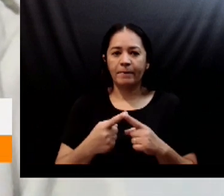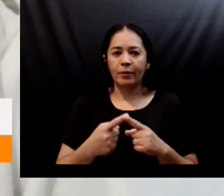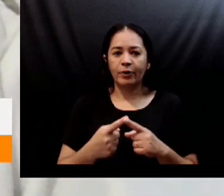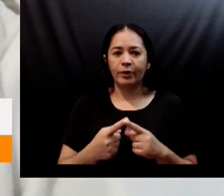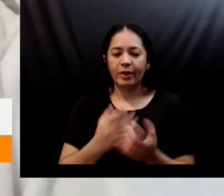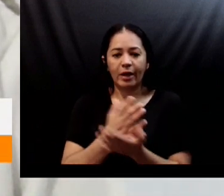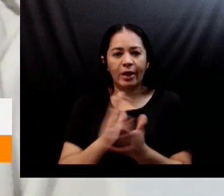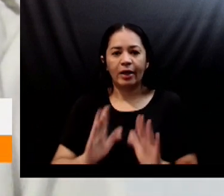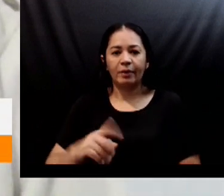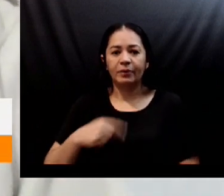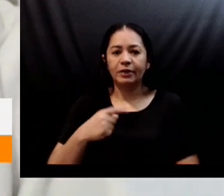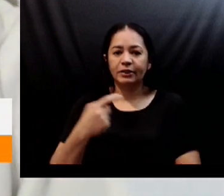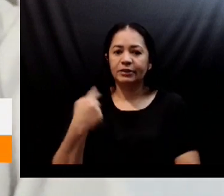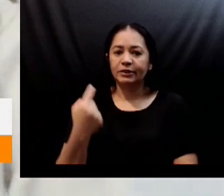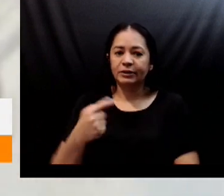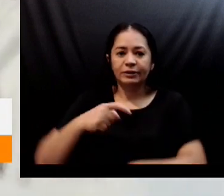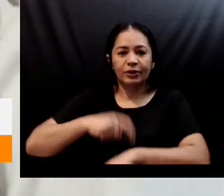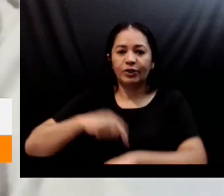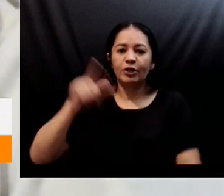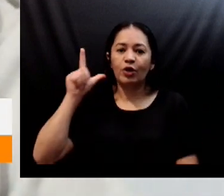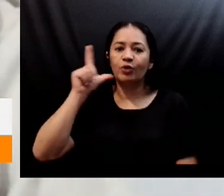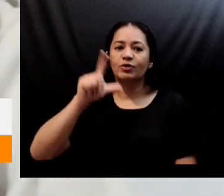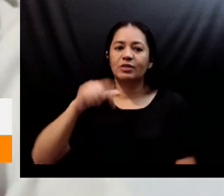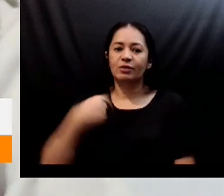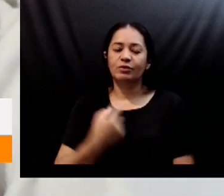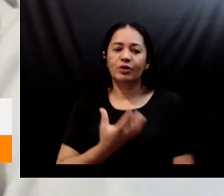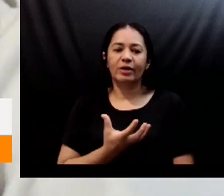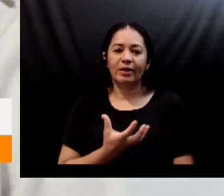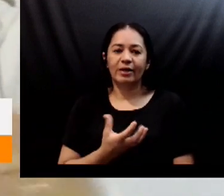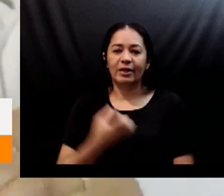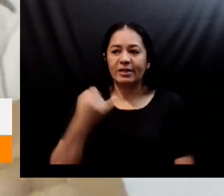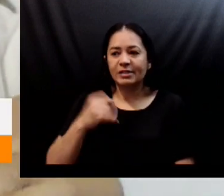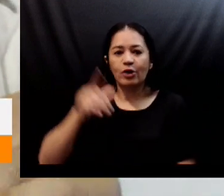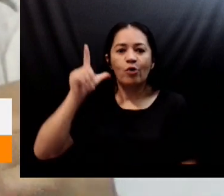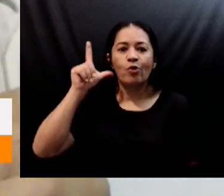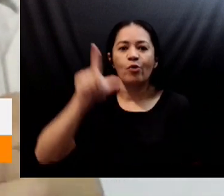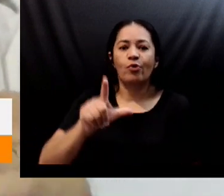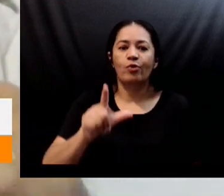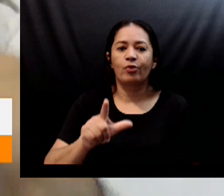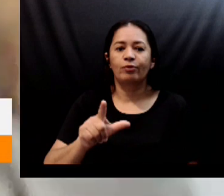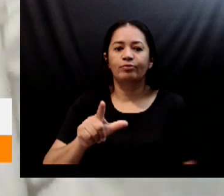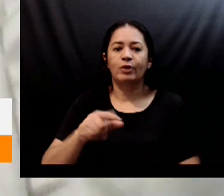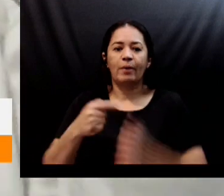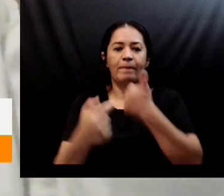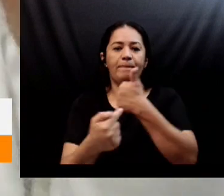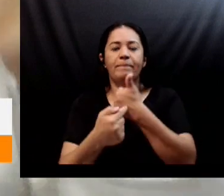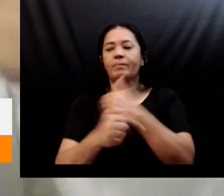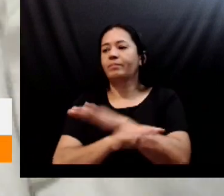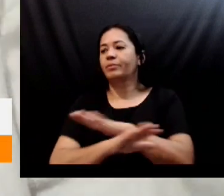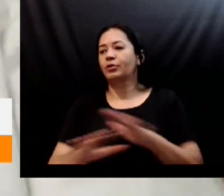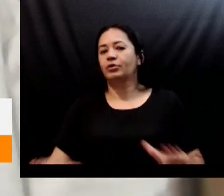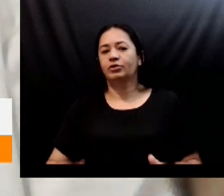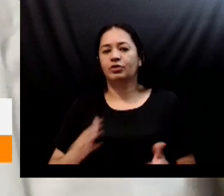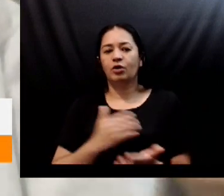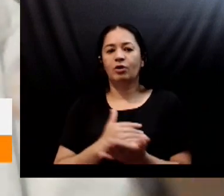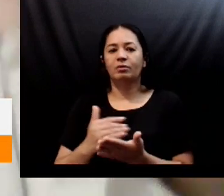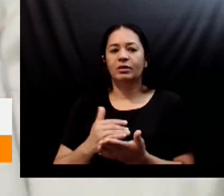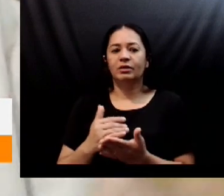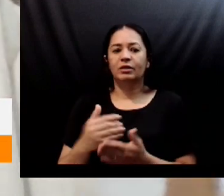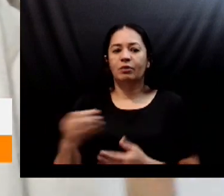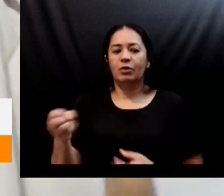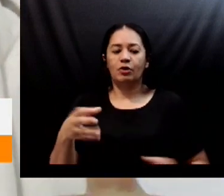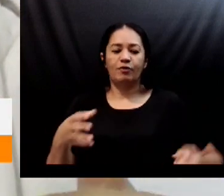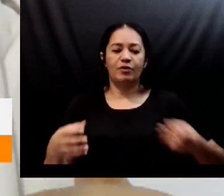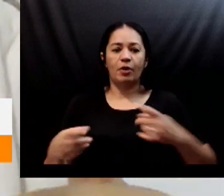que a gente queria. Então, se eu conquistei a curtida, pronto. Eu já começo a gerar uma nova dopamina porque eu estou atrás, sei lá,